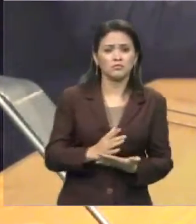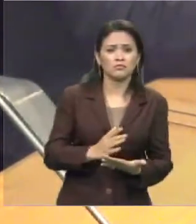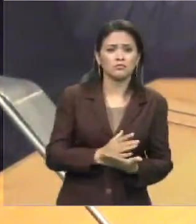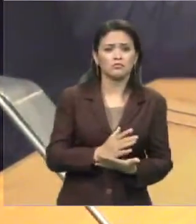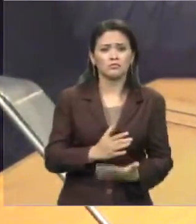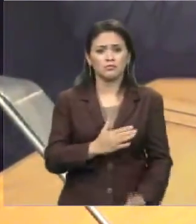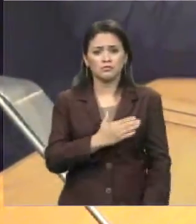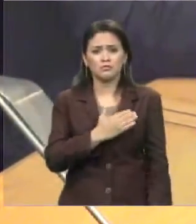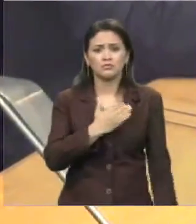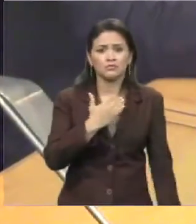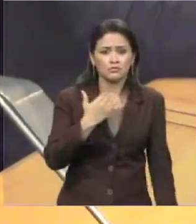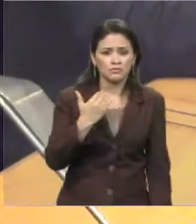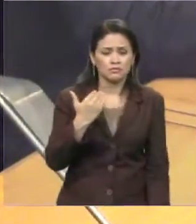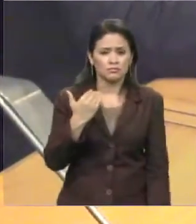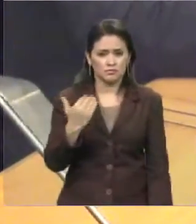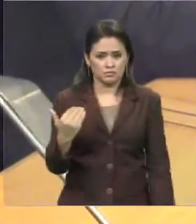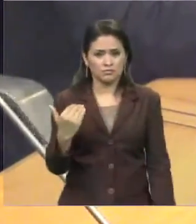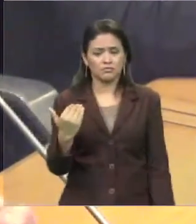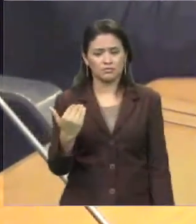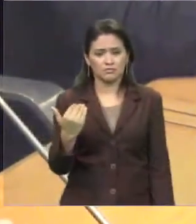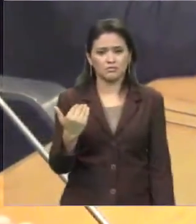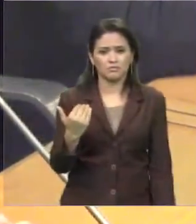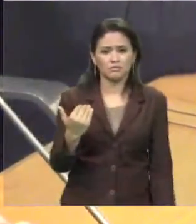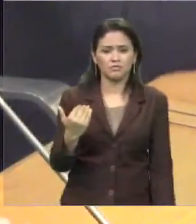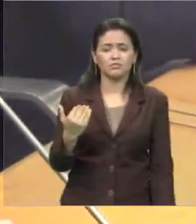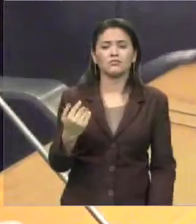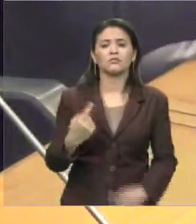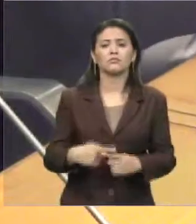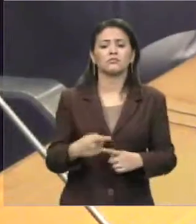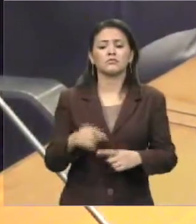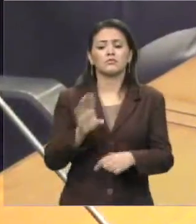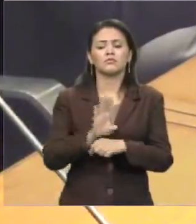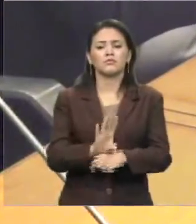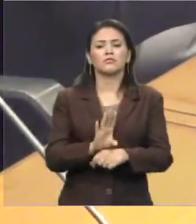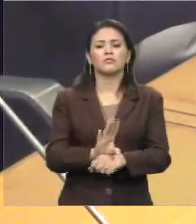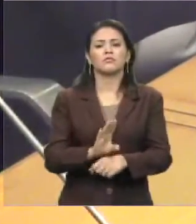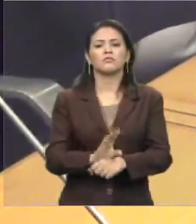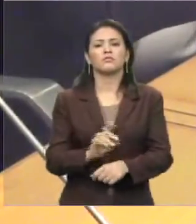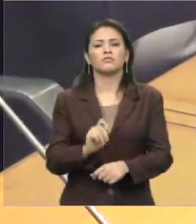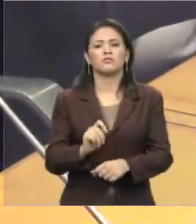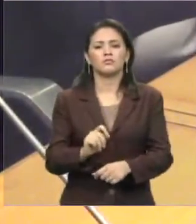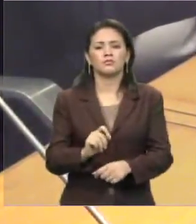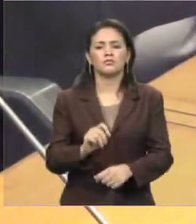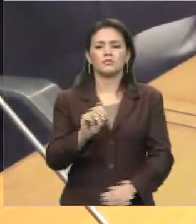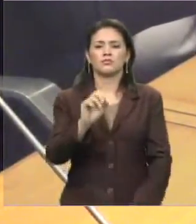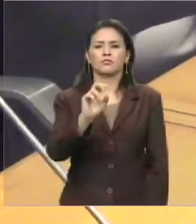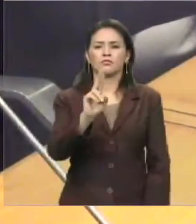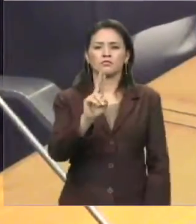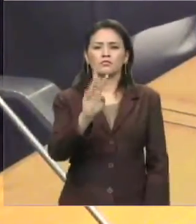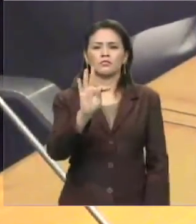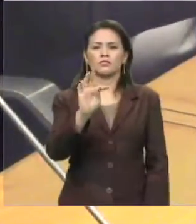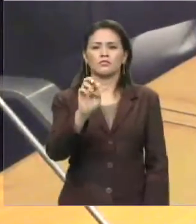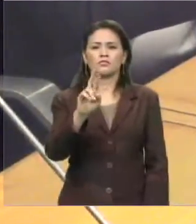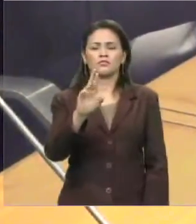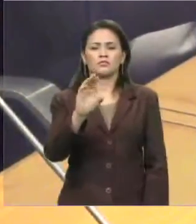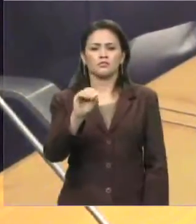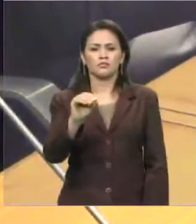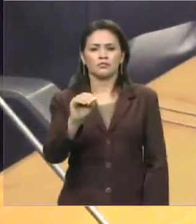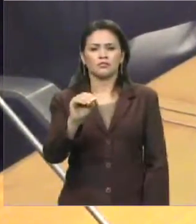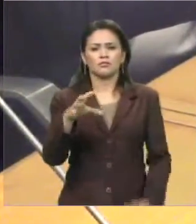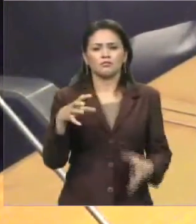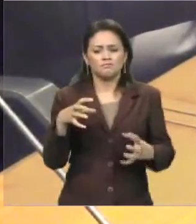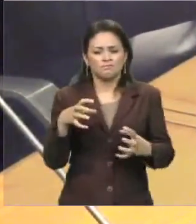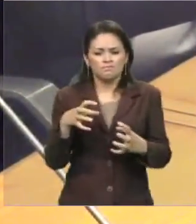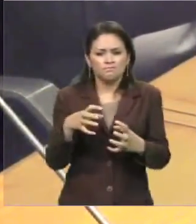ela ajuda a contrair o útero e parar o sangramento, como o caso de luvas